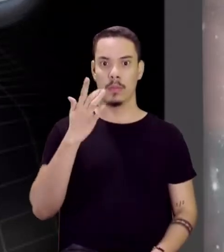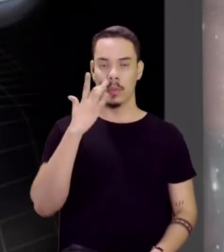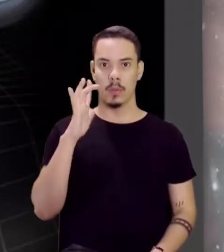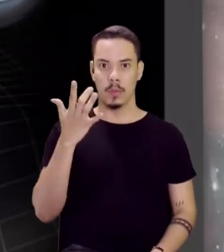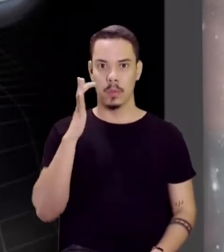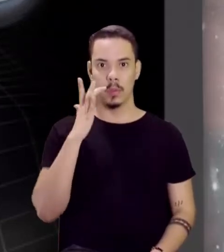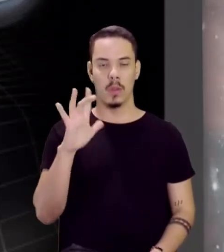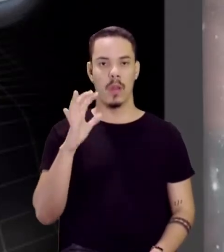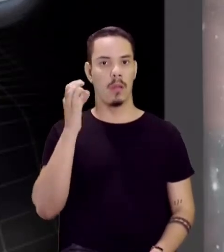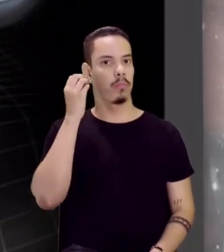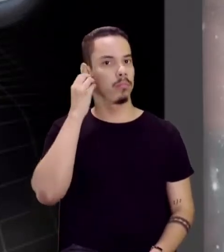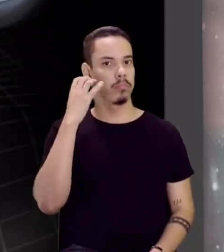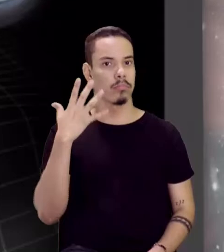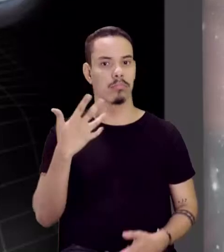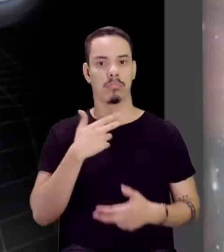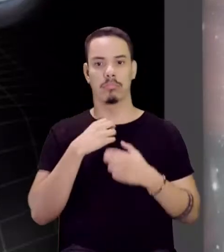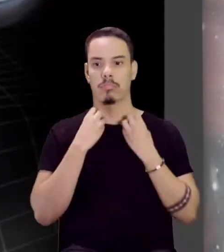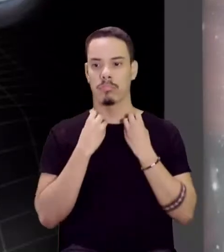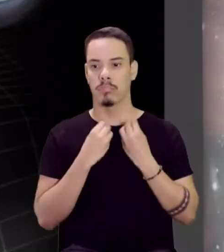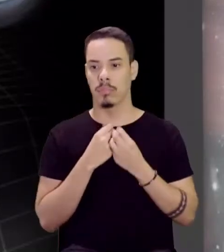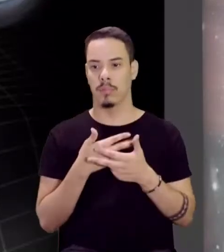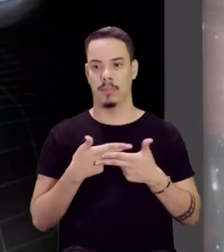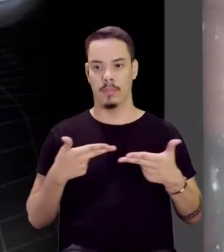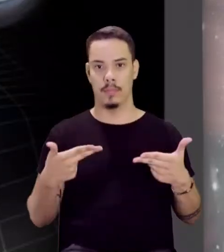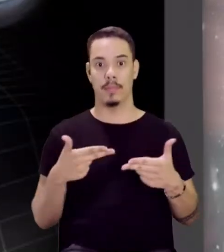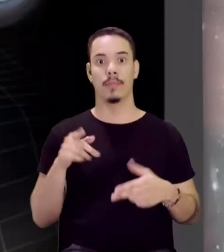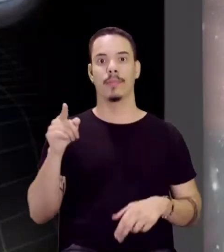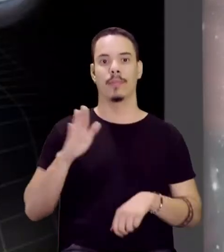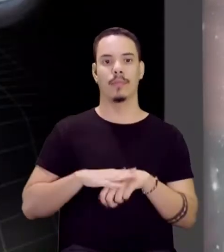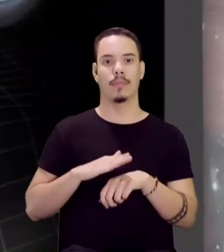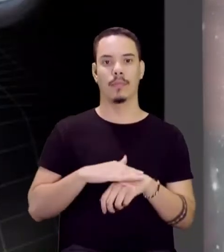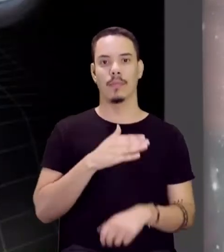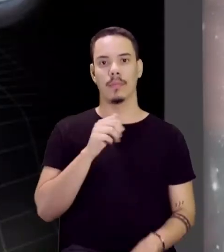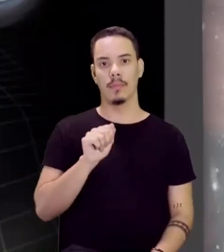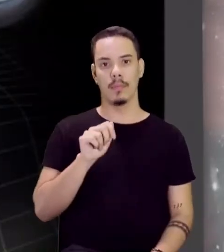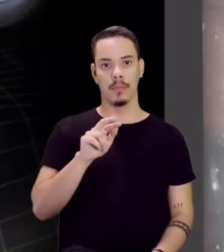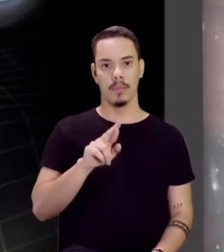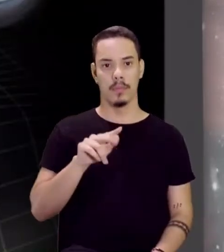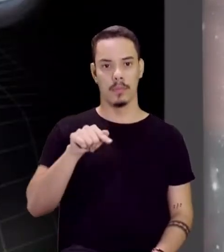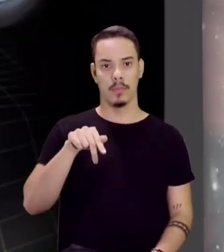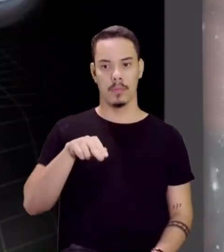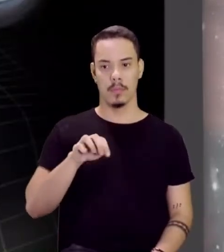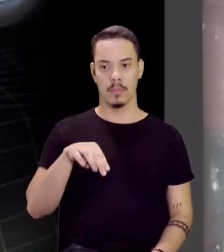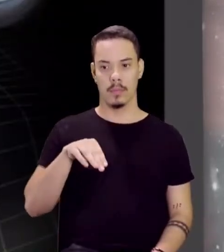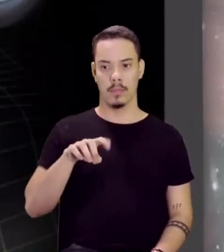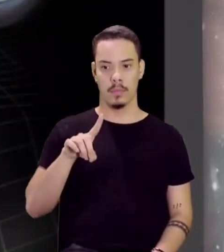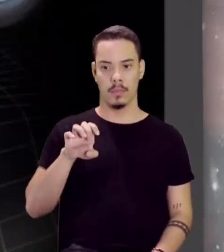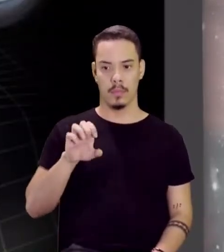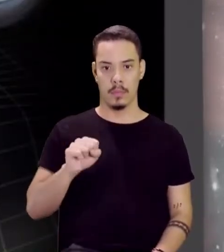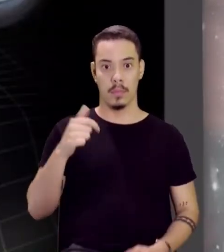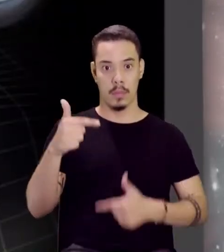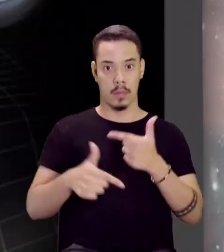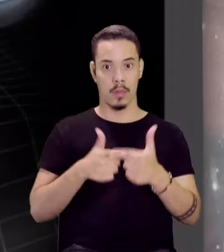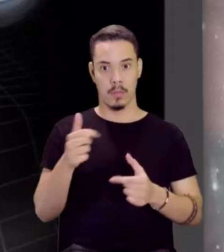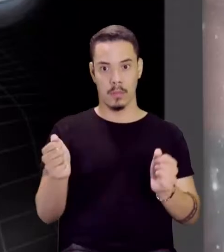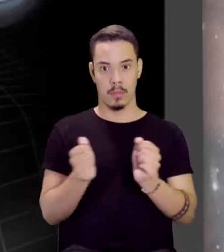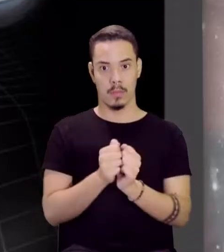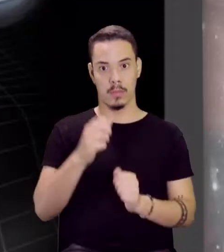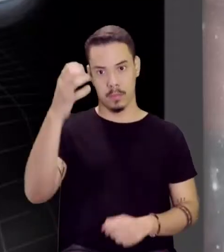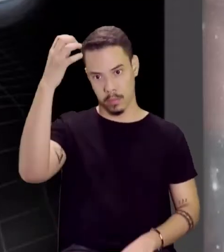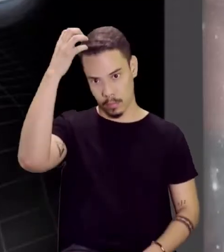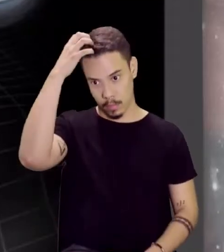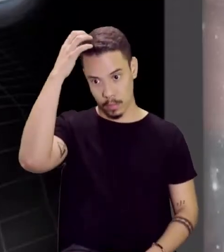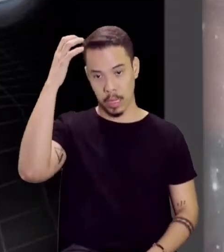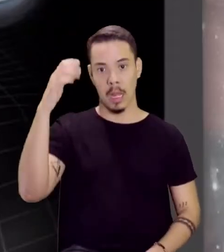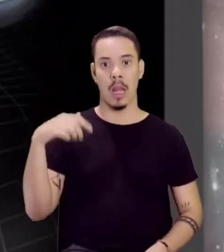do palácio, né? Aí Arquimedes era um dos filósofos que trabalhava para o rei.